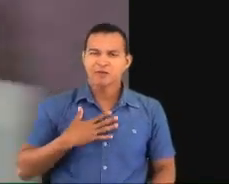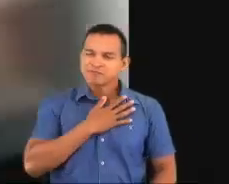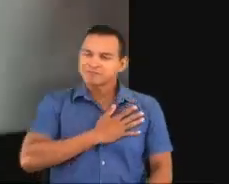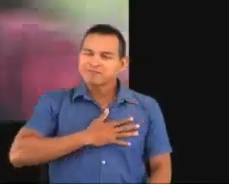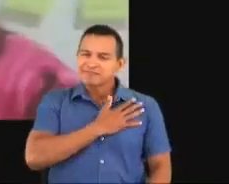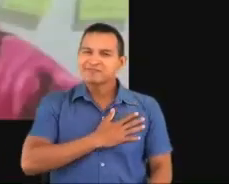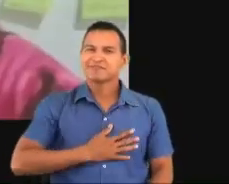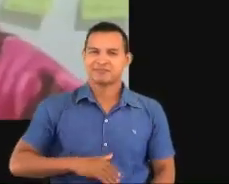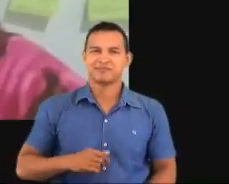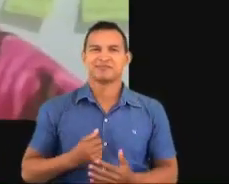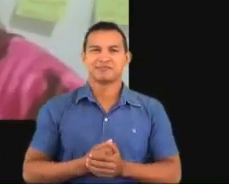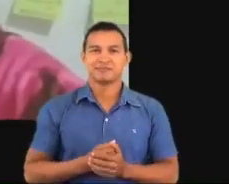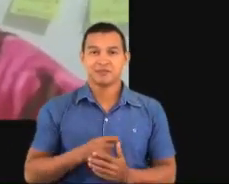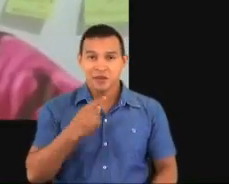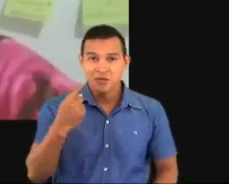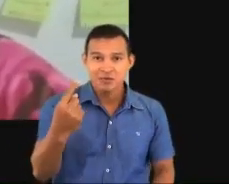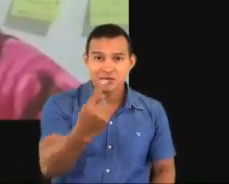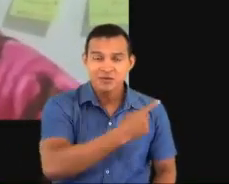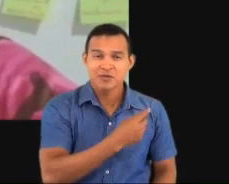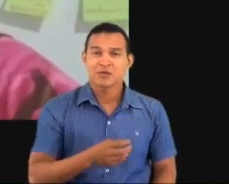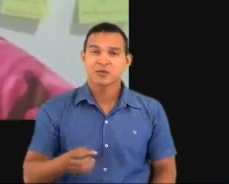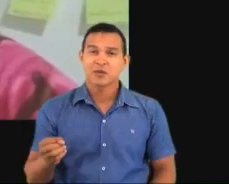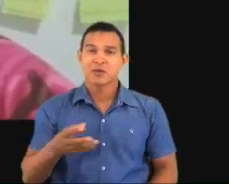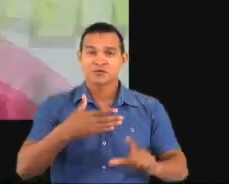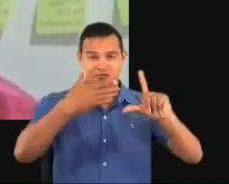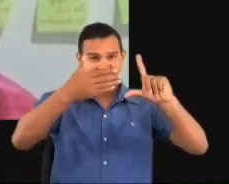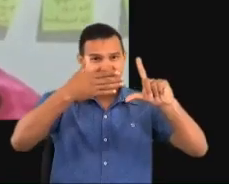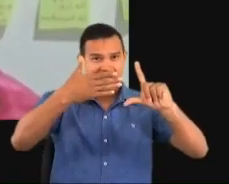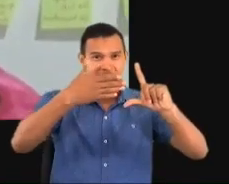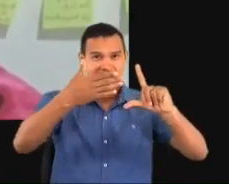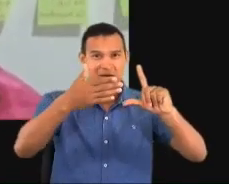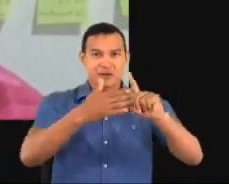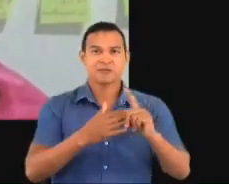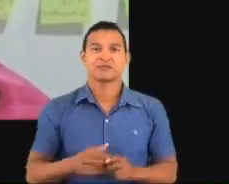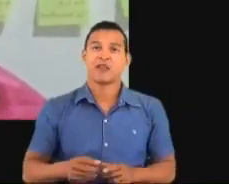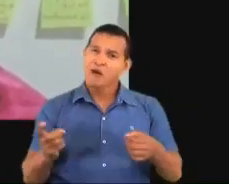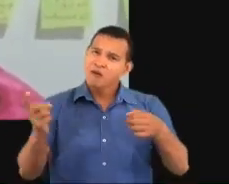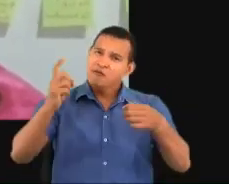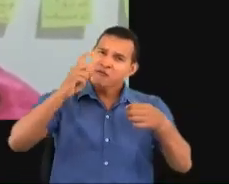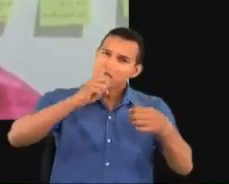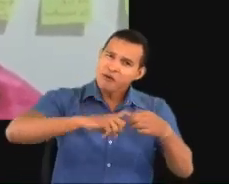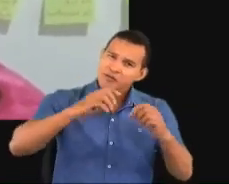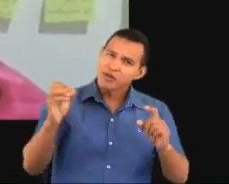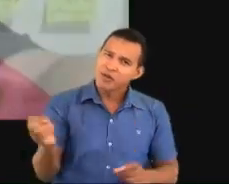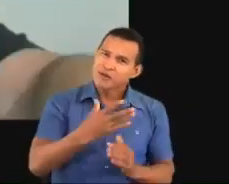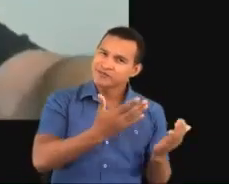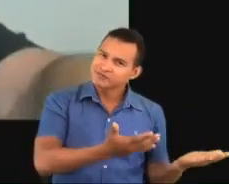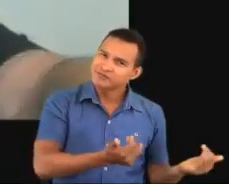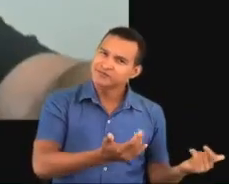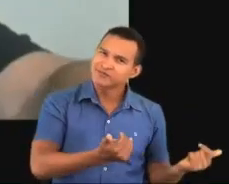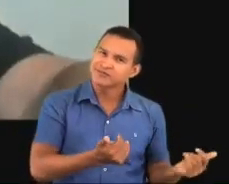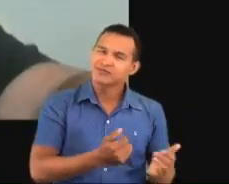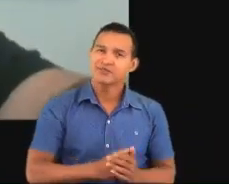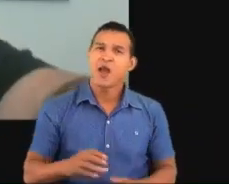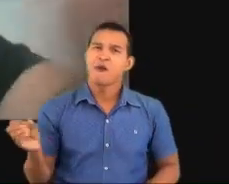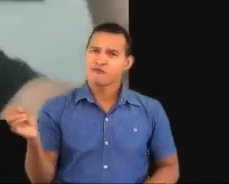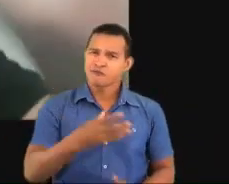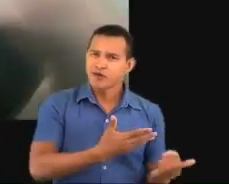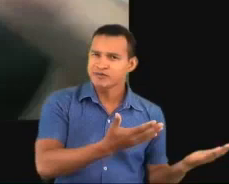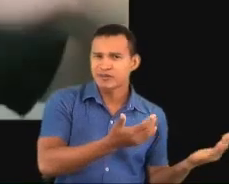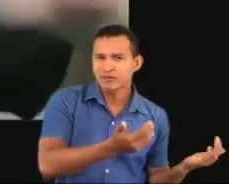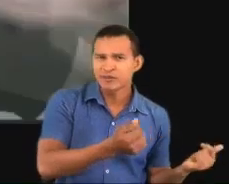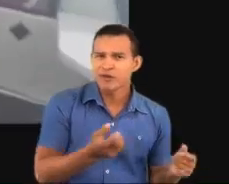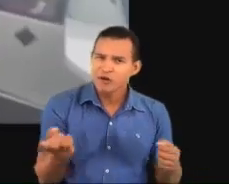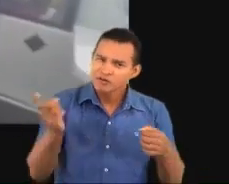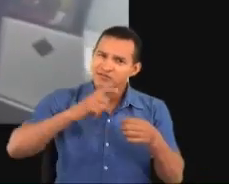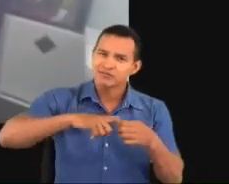muito. Nós, do Nova Live, queremos dizer... Volta logo, Novas Jovens! Volta logo, Novas